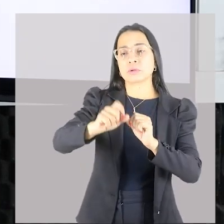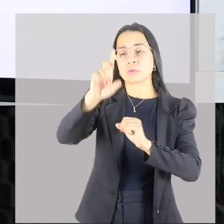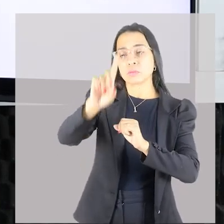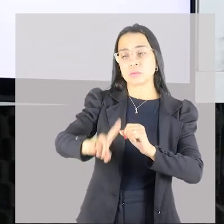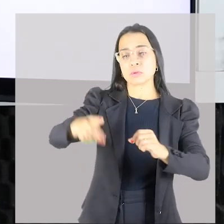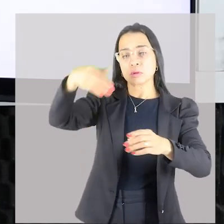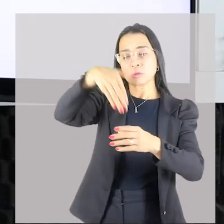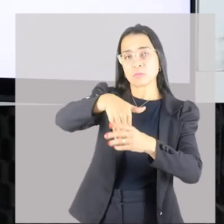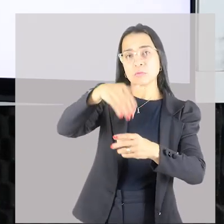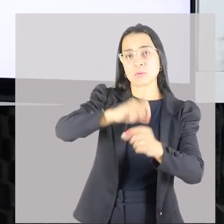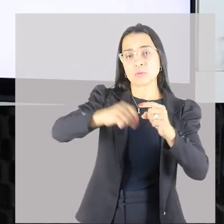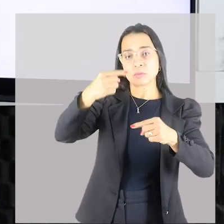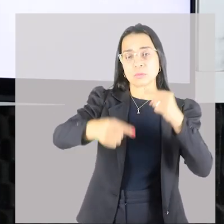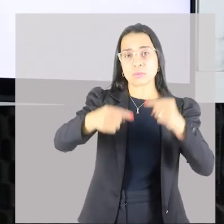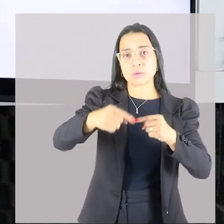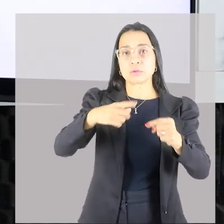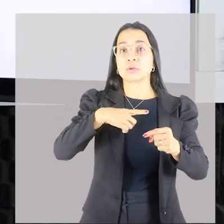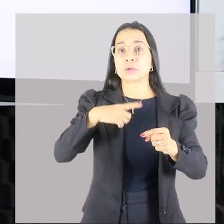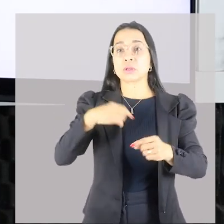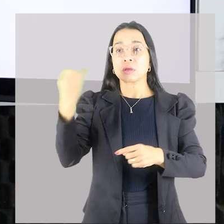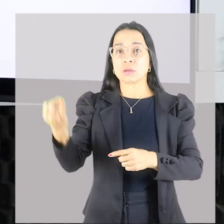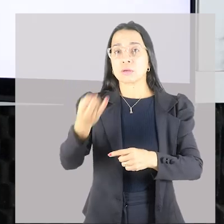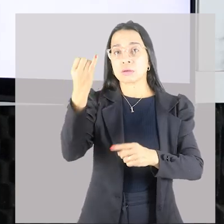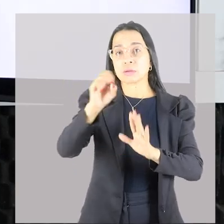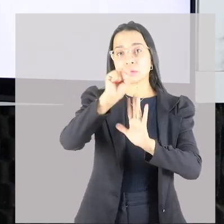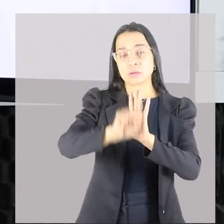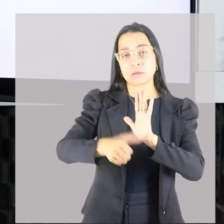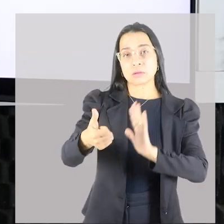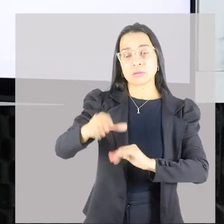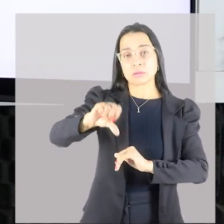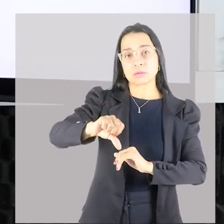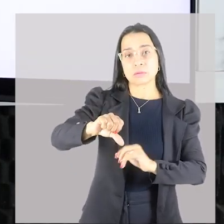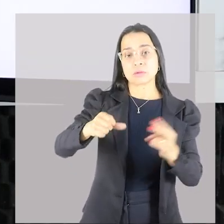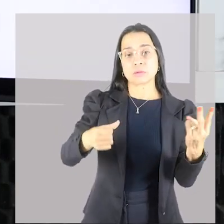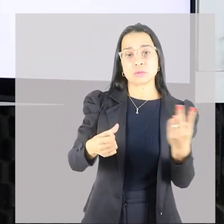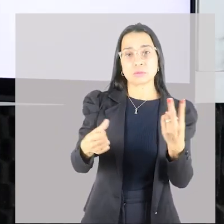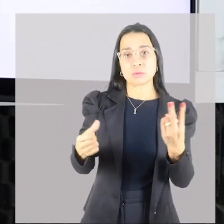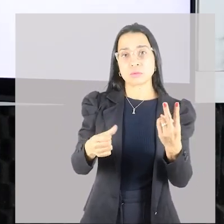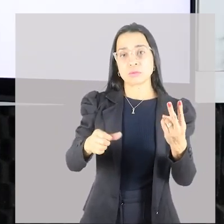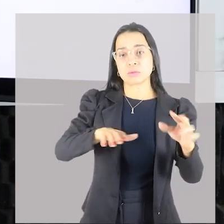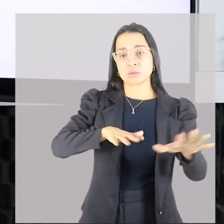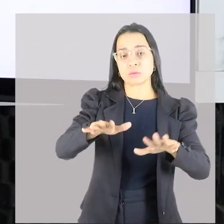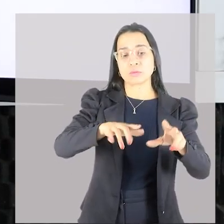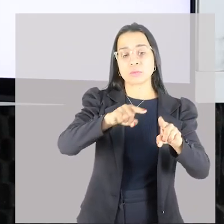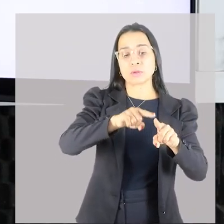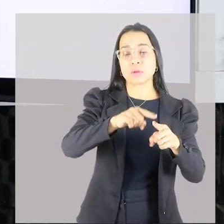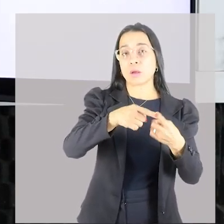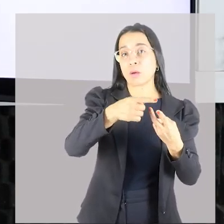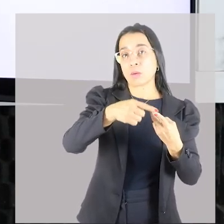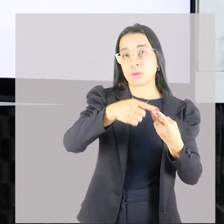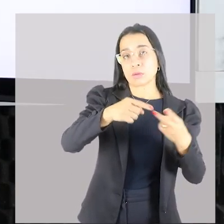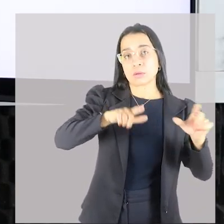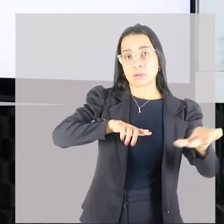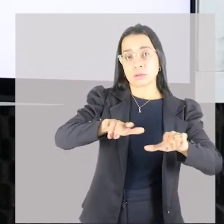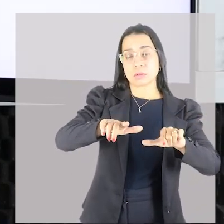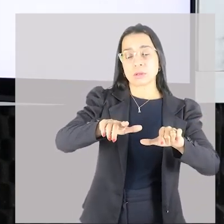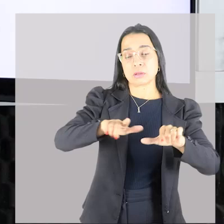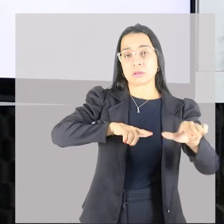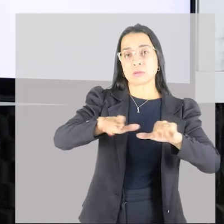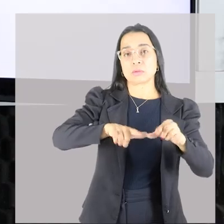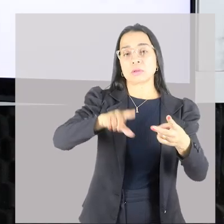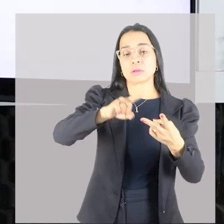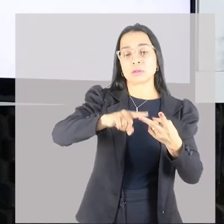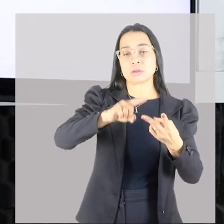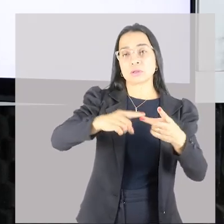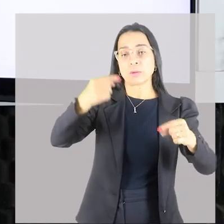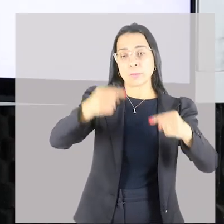ali, importância, no século XIX. Então, esses dois movimentos, trabalhista e o movimento político pelo direito ao